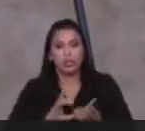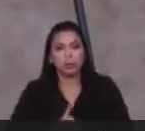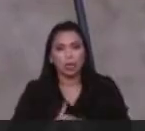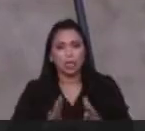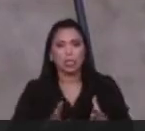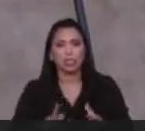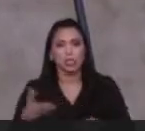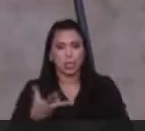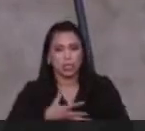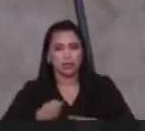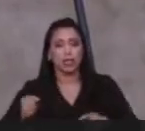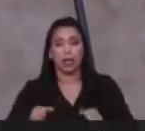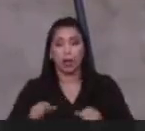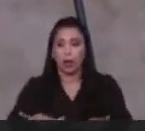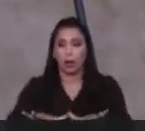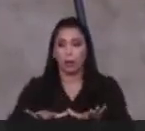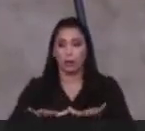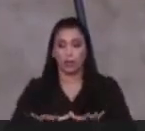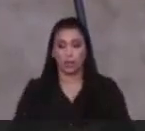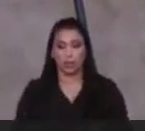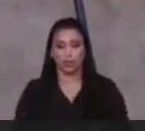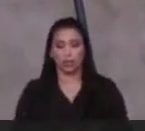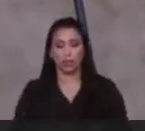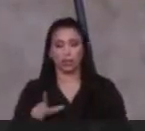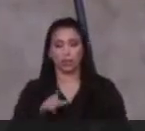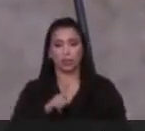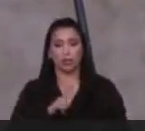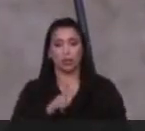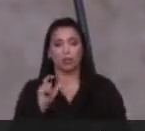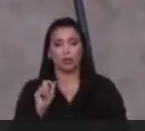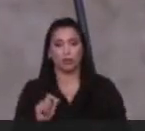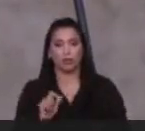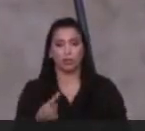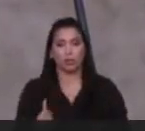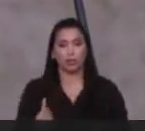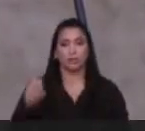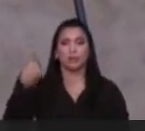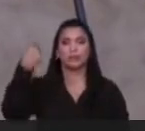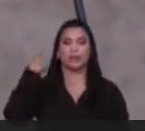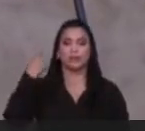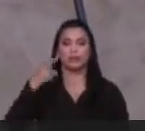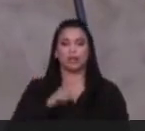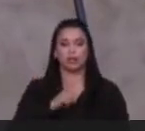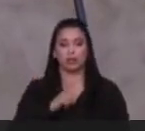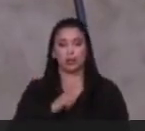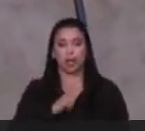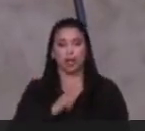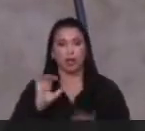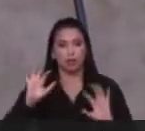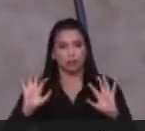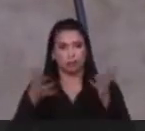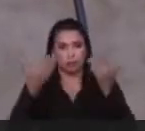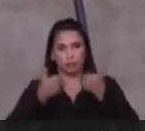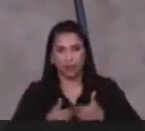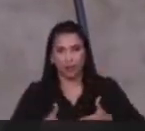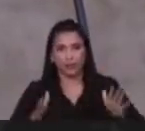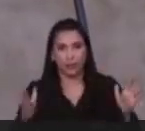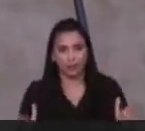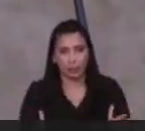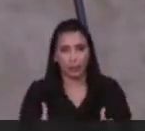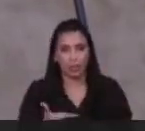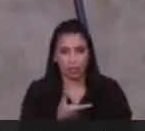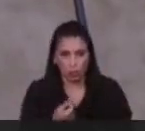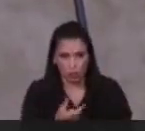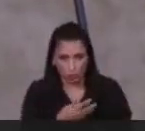democracia, este plenário reconstituído com a composição da época na cerimônia de abertura do ano